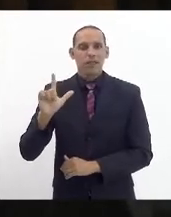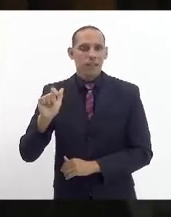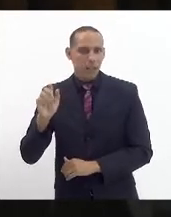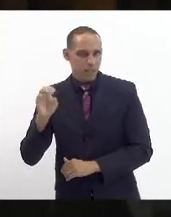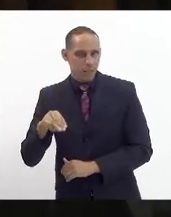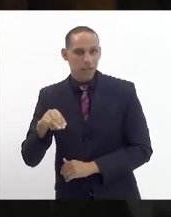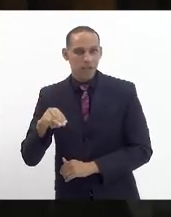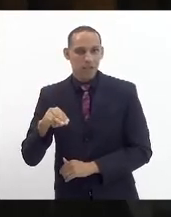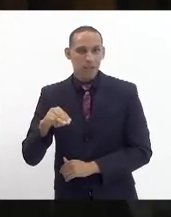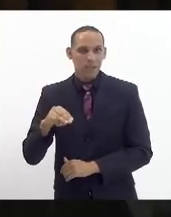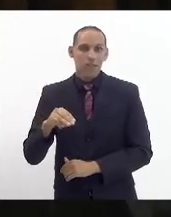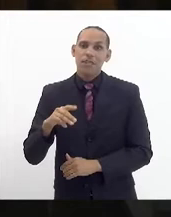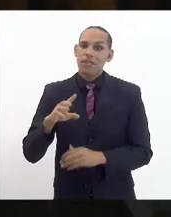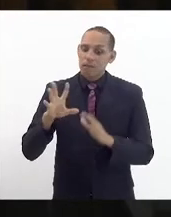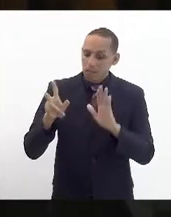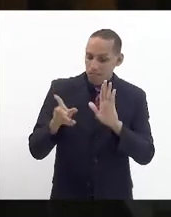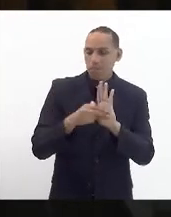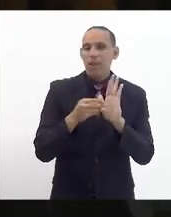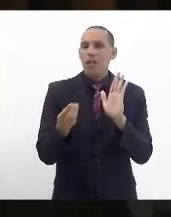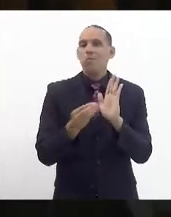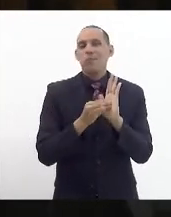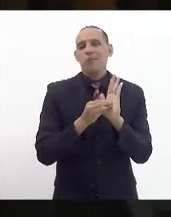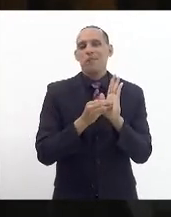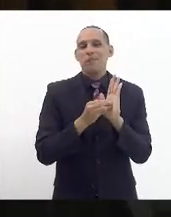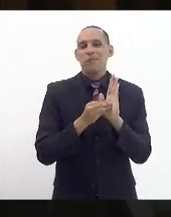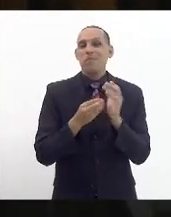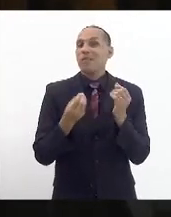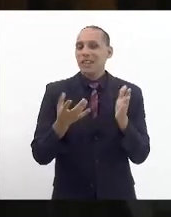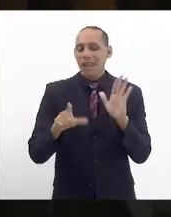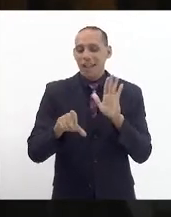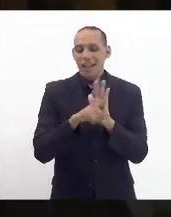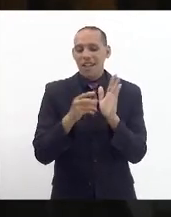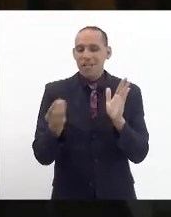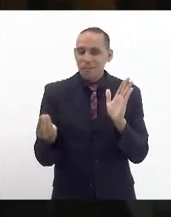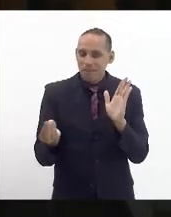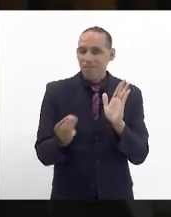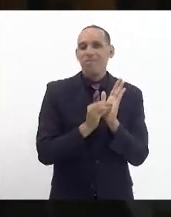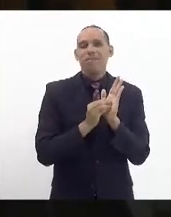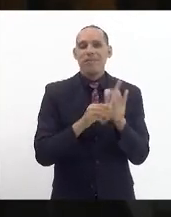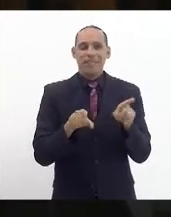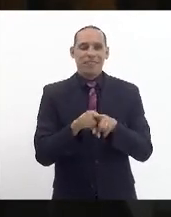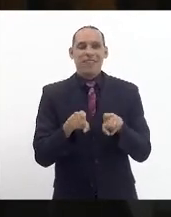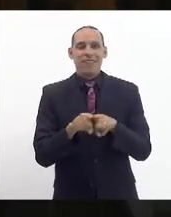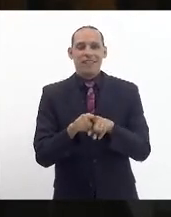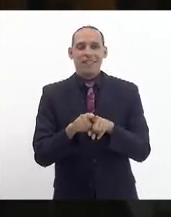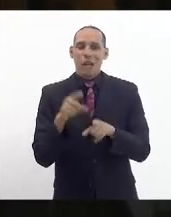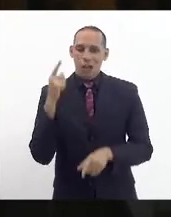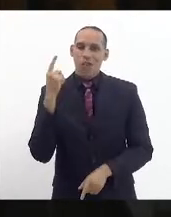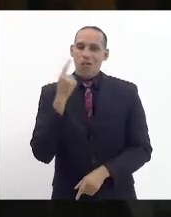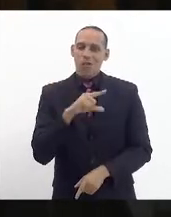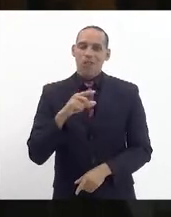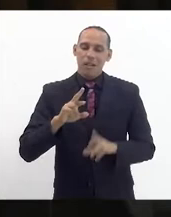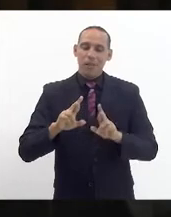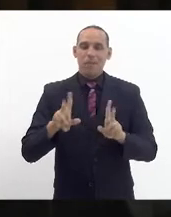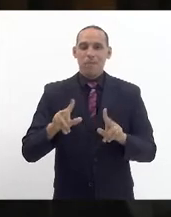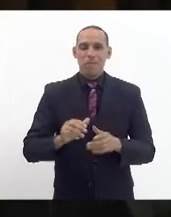que já existe, mas para consagrar dentro da lei que garante esse regime diferenciado.